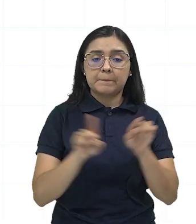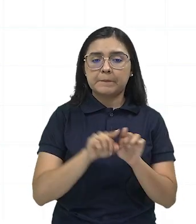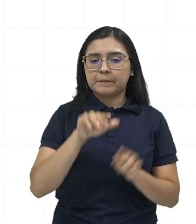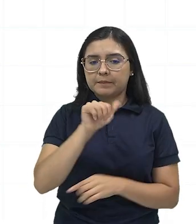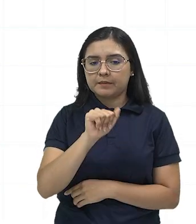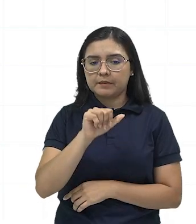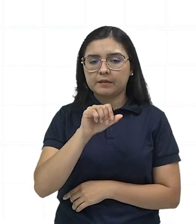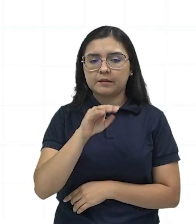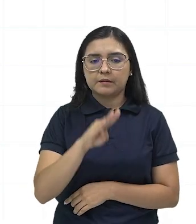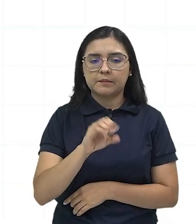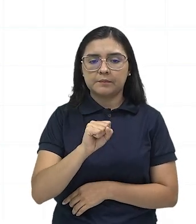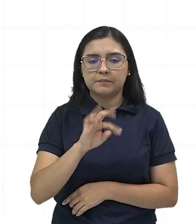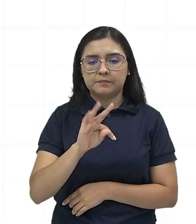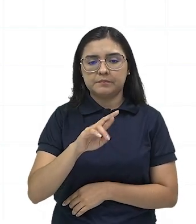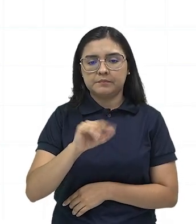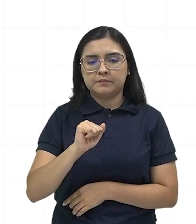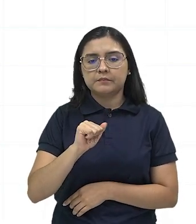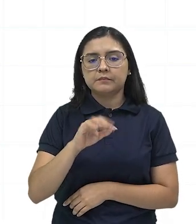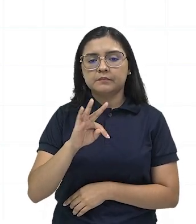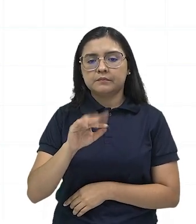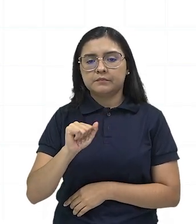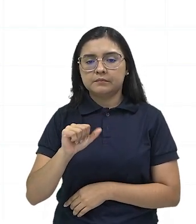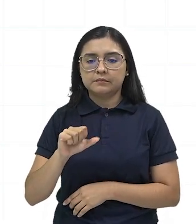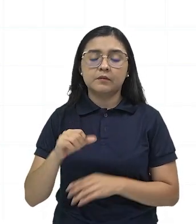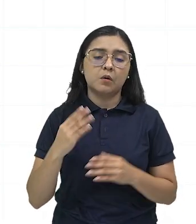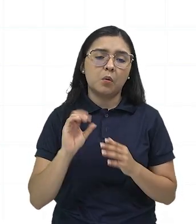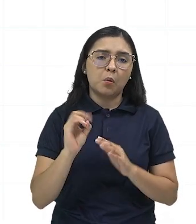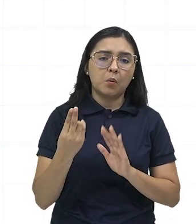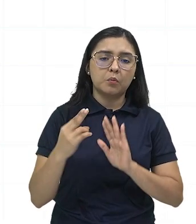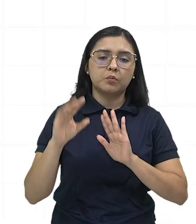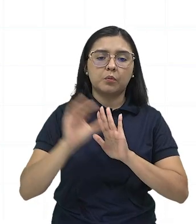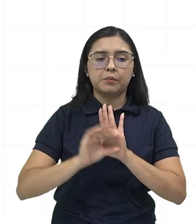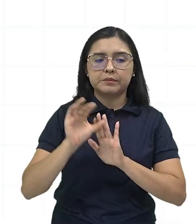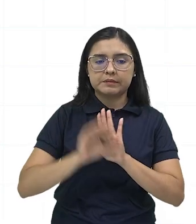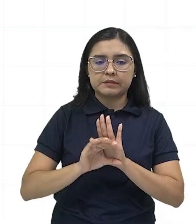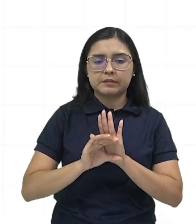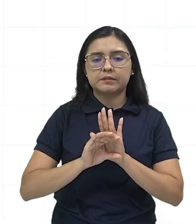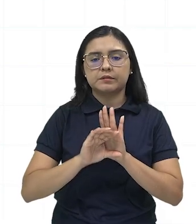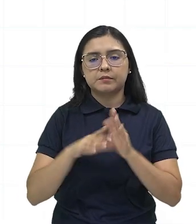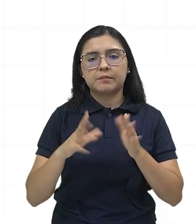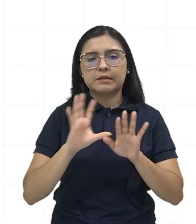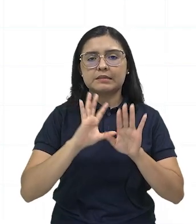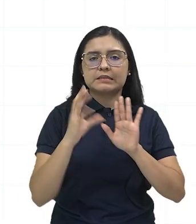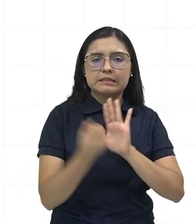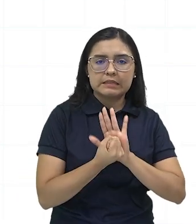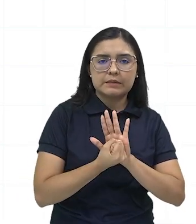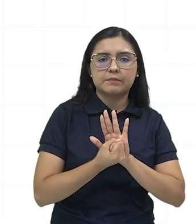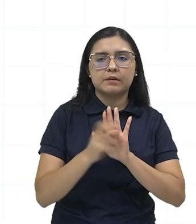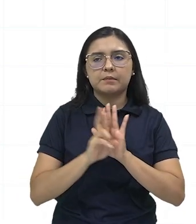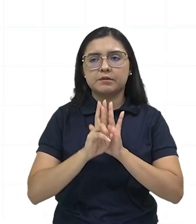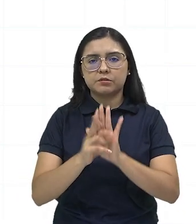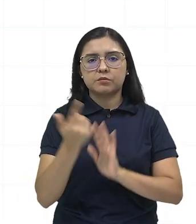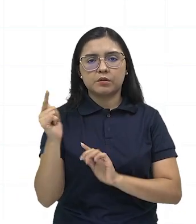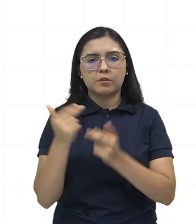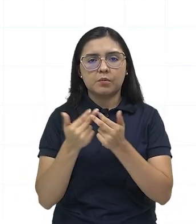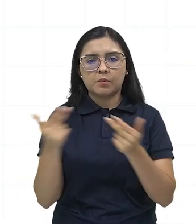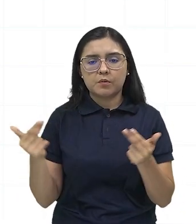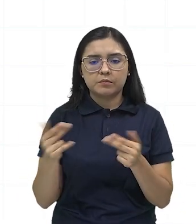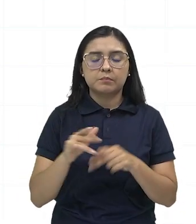adicionar camadas de significado ao texto, ou seja, tal coisa é um símbolo, uma representação